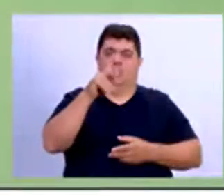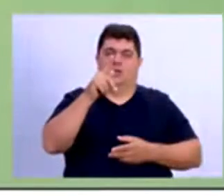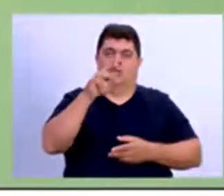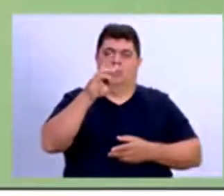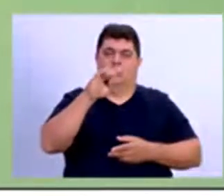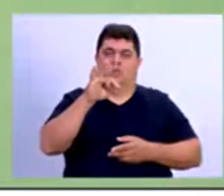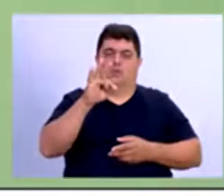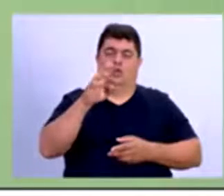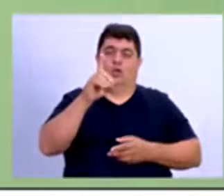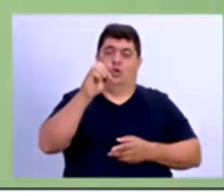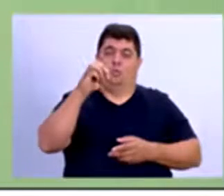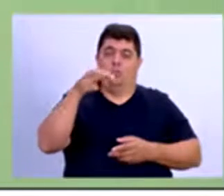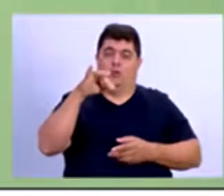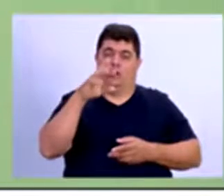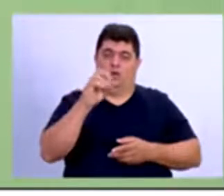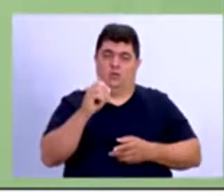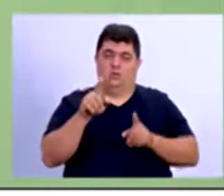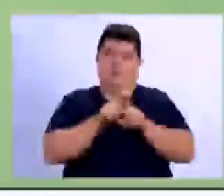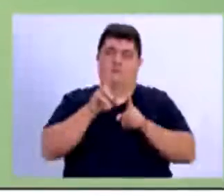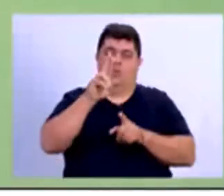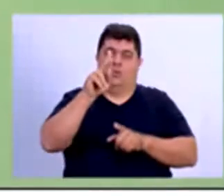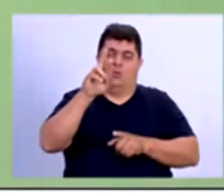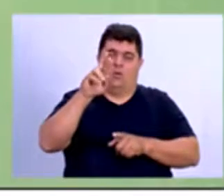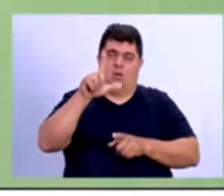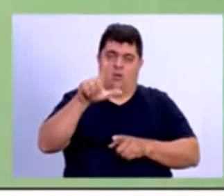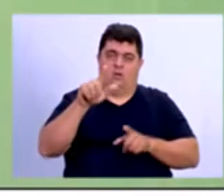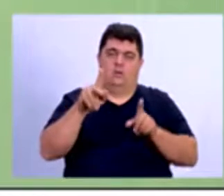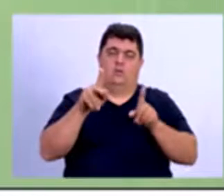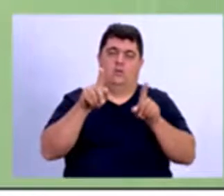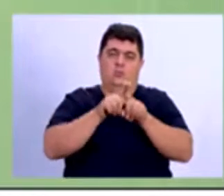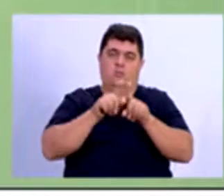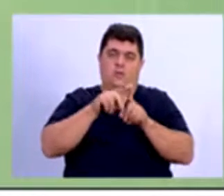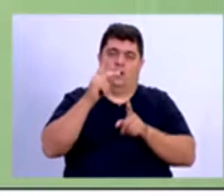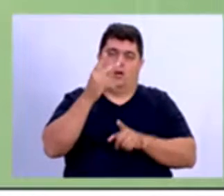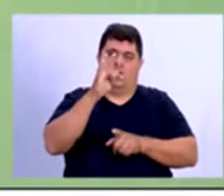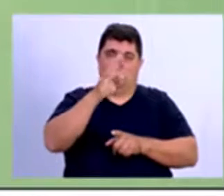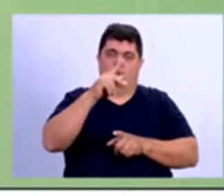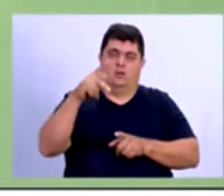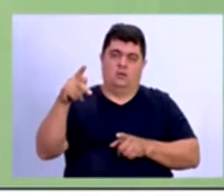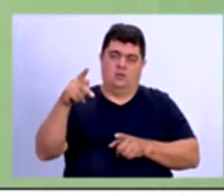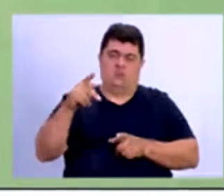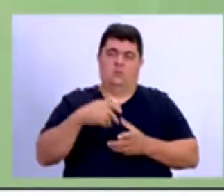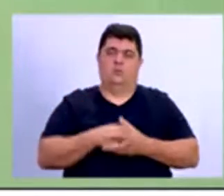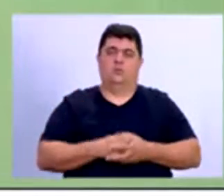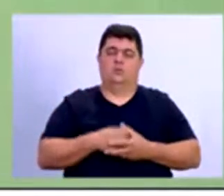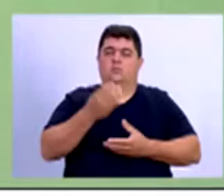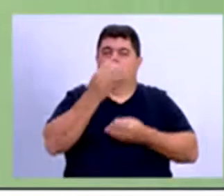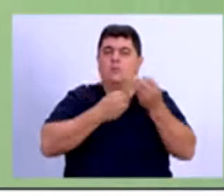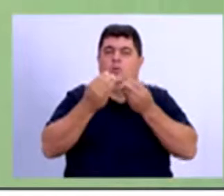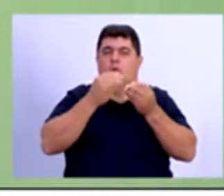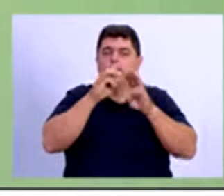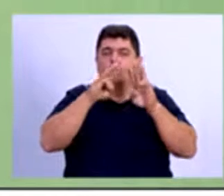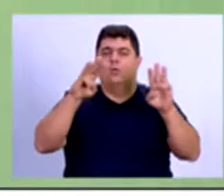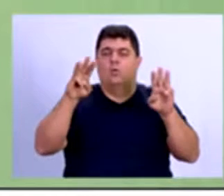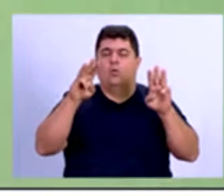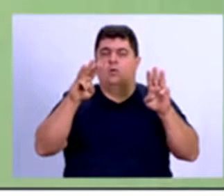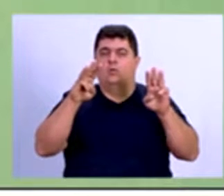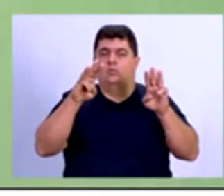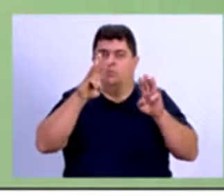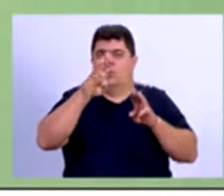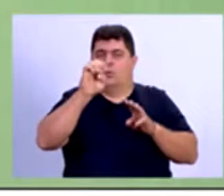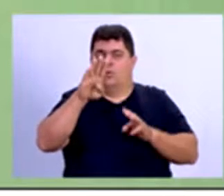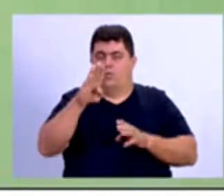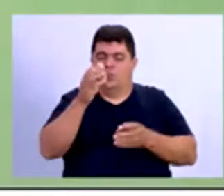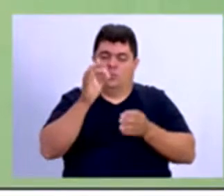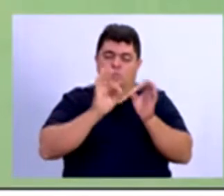domínio url http como funciona a web é importantíssimo